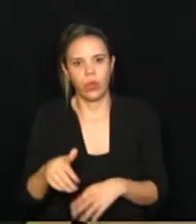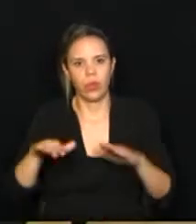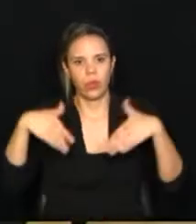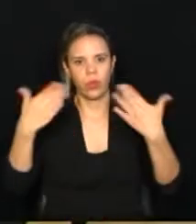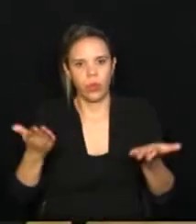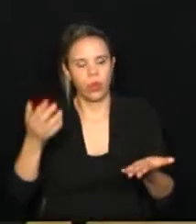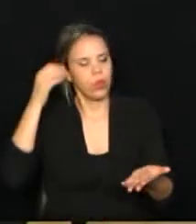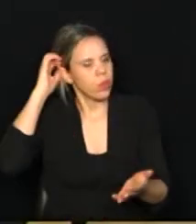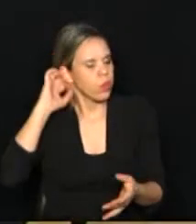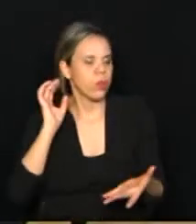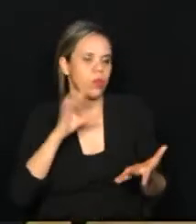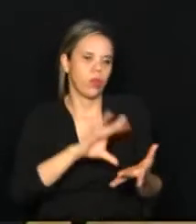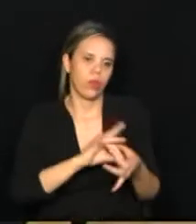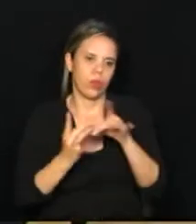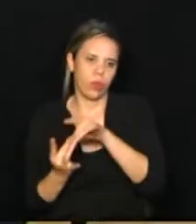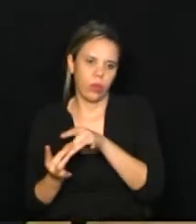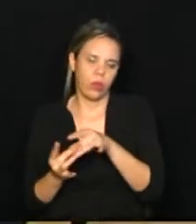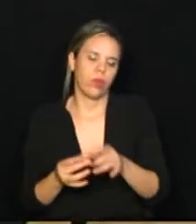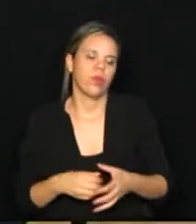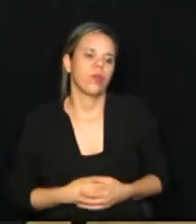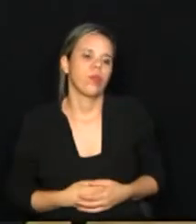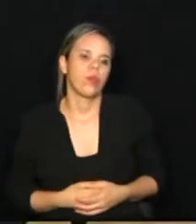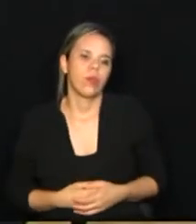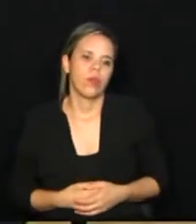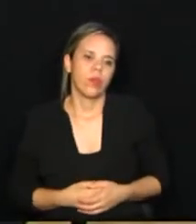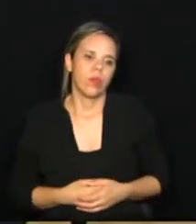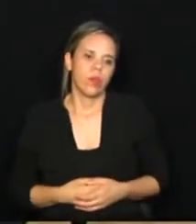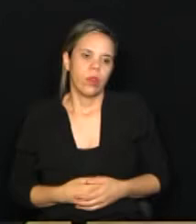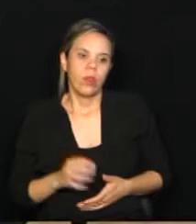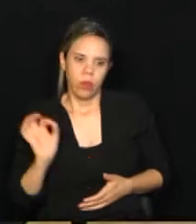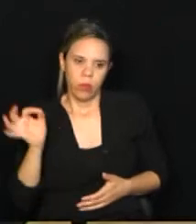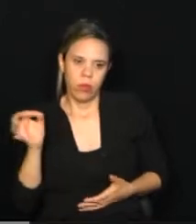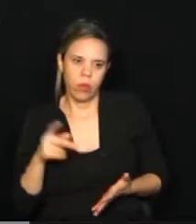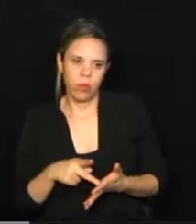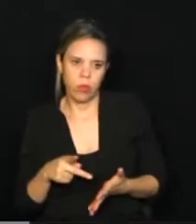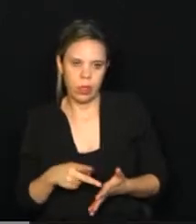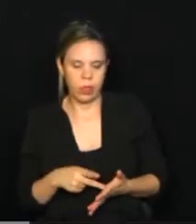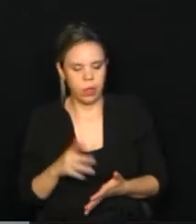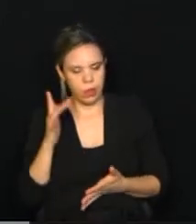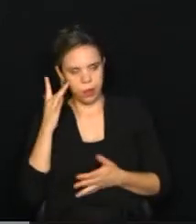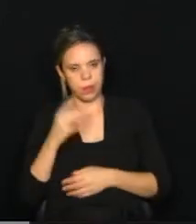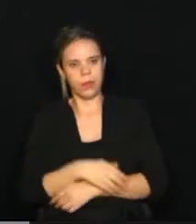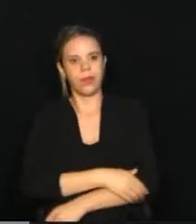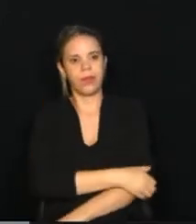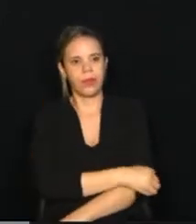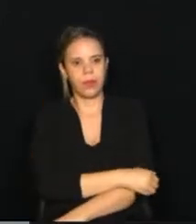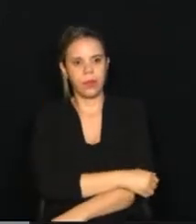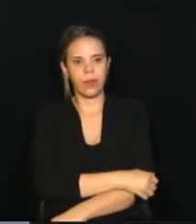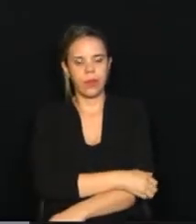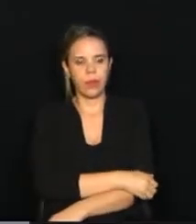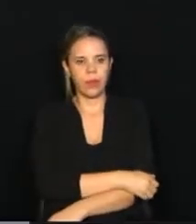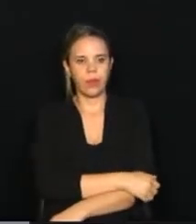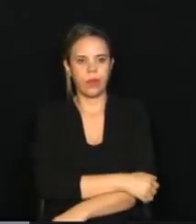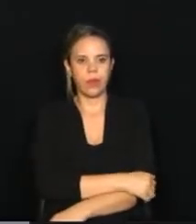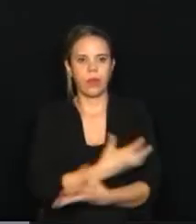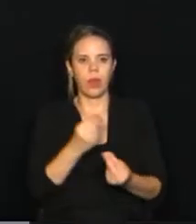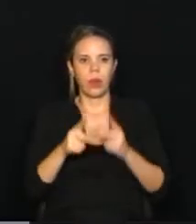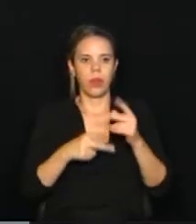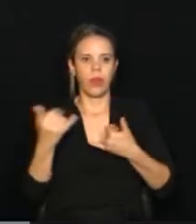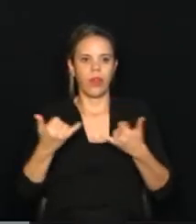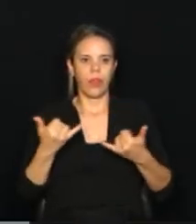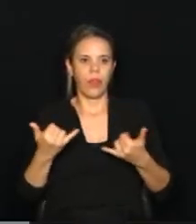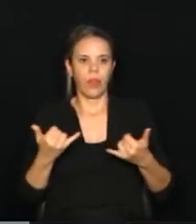Jogos Olímpicos? Não, com certeza. Eu acho que muita gente fala assim,